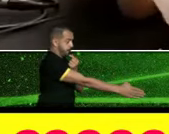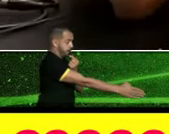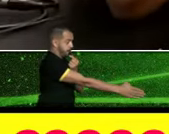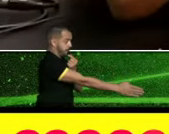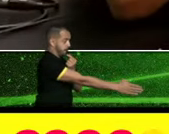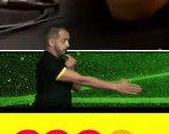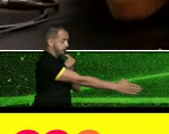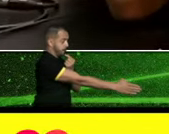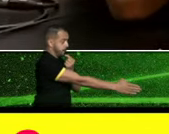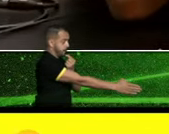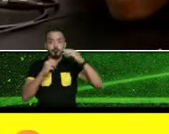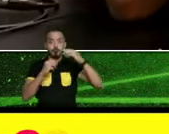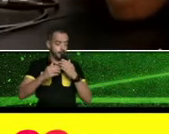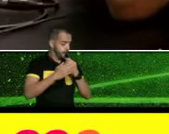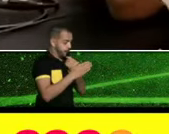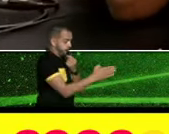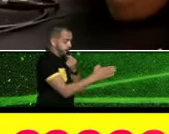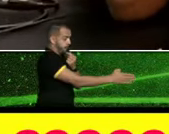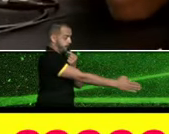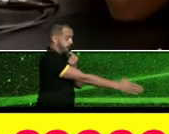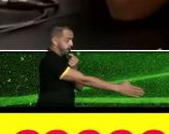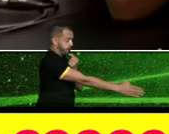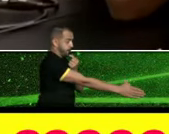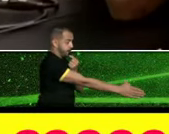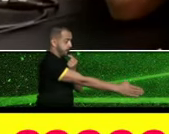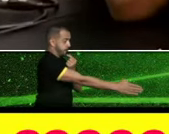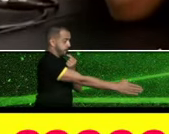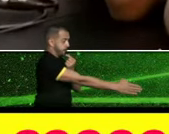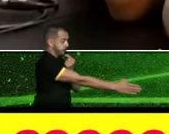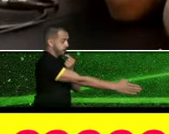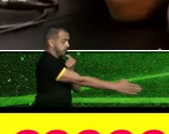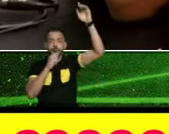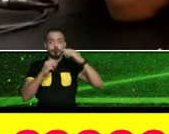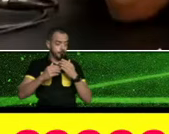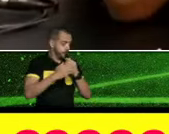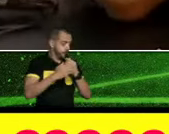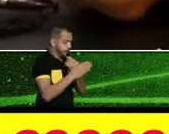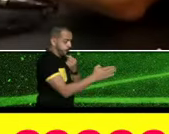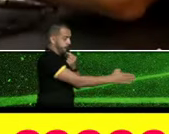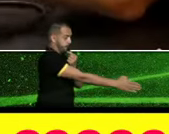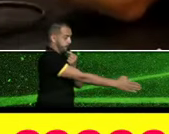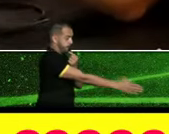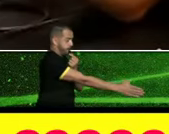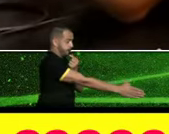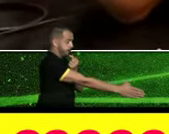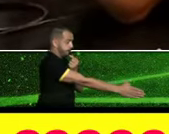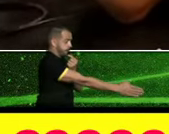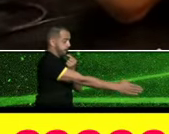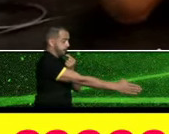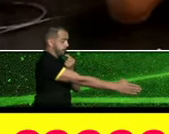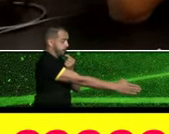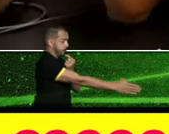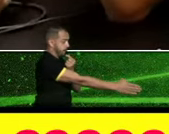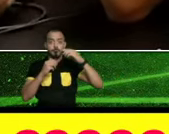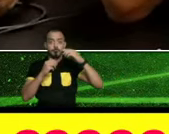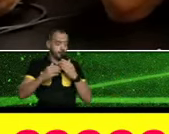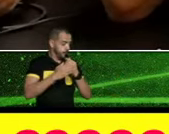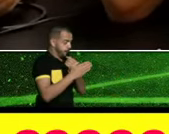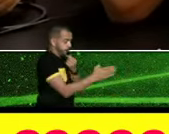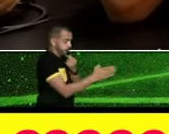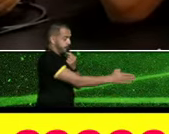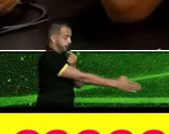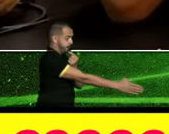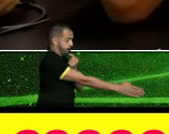Atlético da parada e fez o primeiro do cruzeirão Cabuloso abrindo marcador aqui no Mineirão para o Delírio